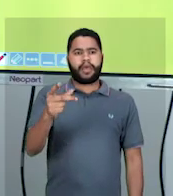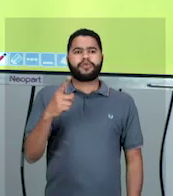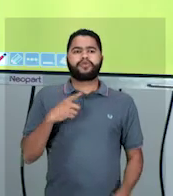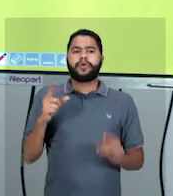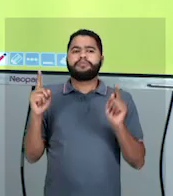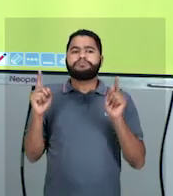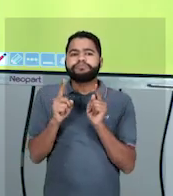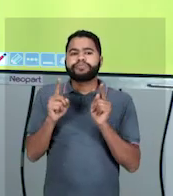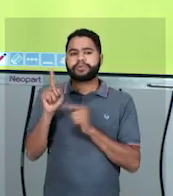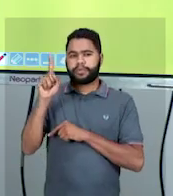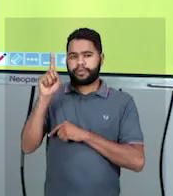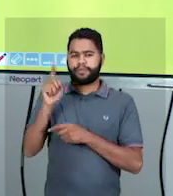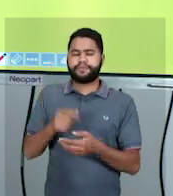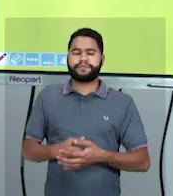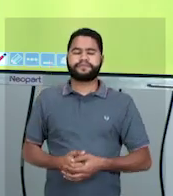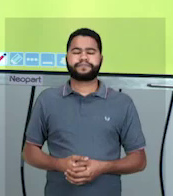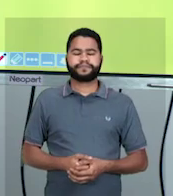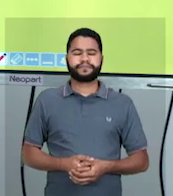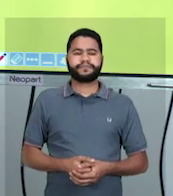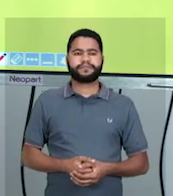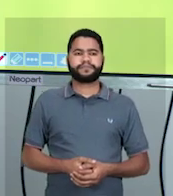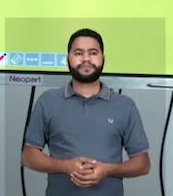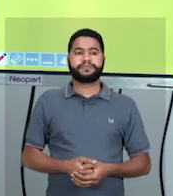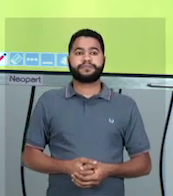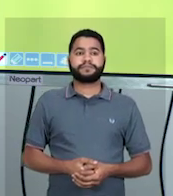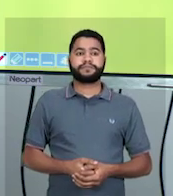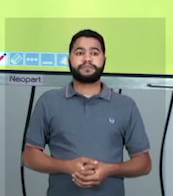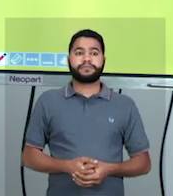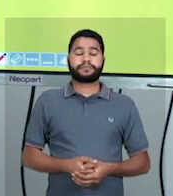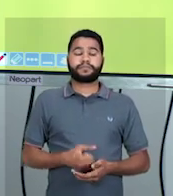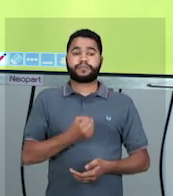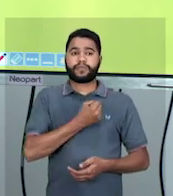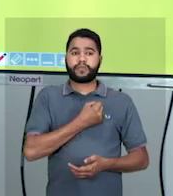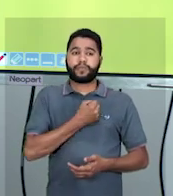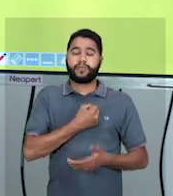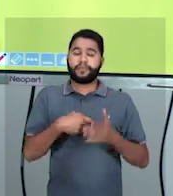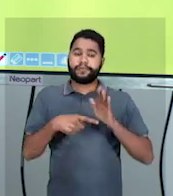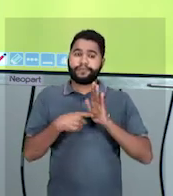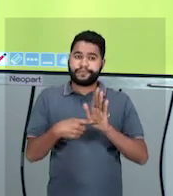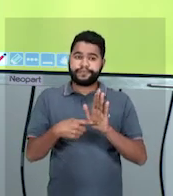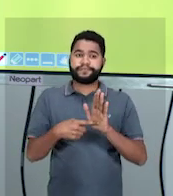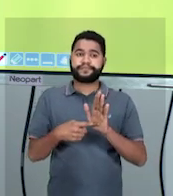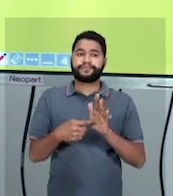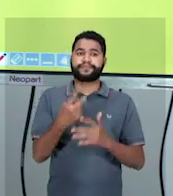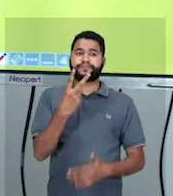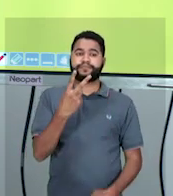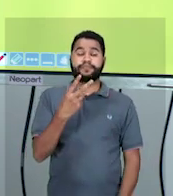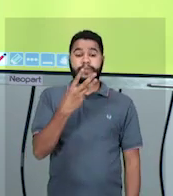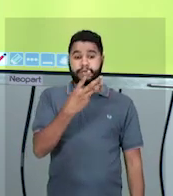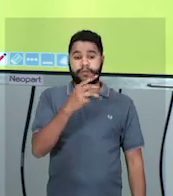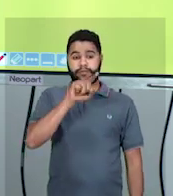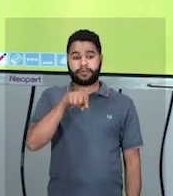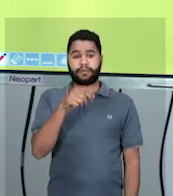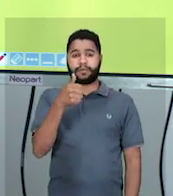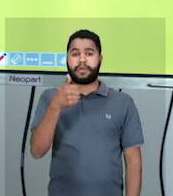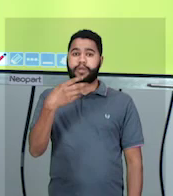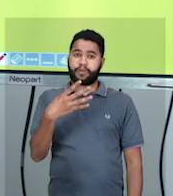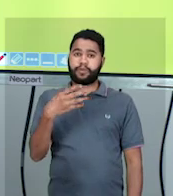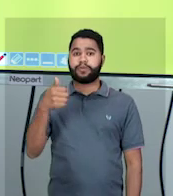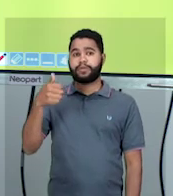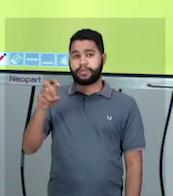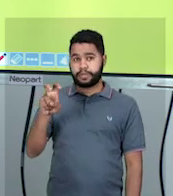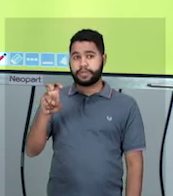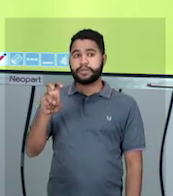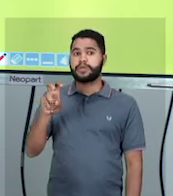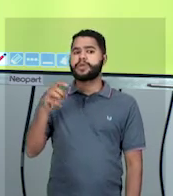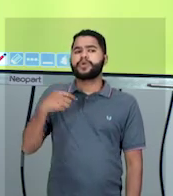uma parte dele bom então o valor representado de... 14 e 15 então